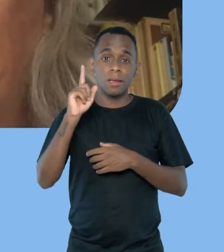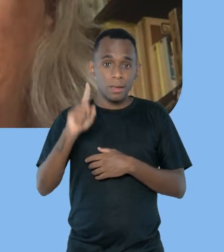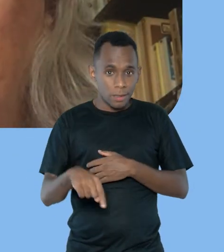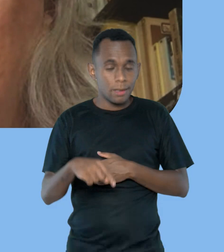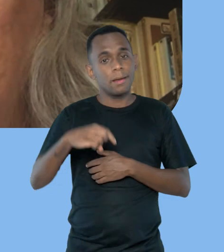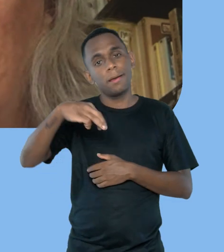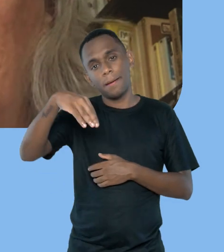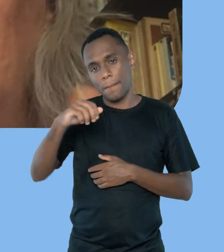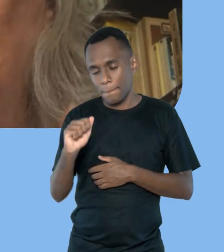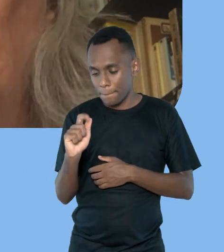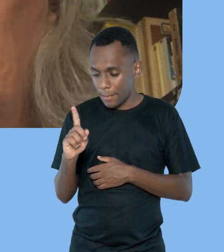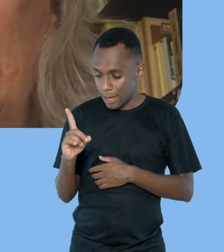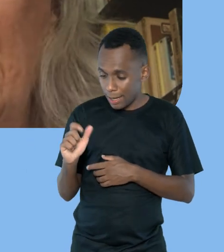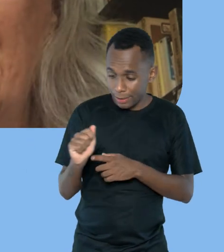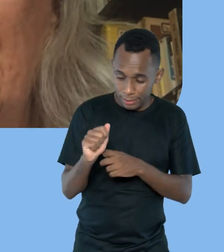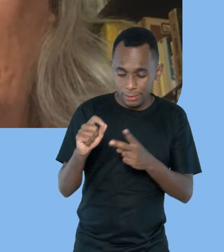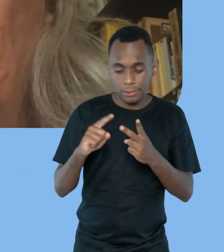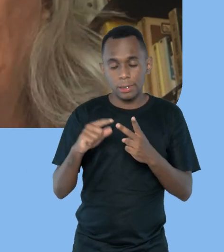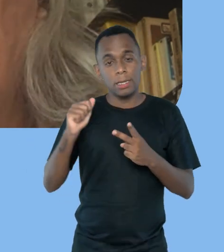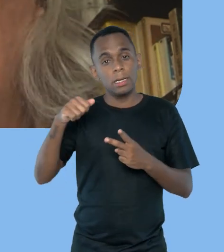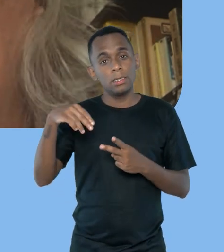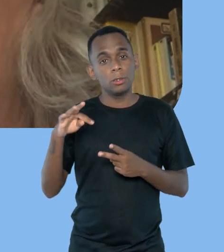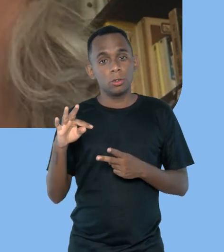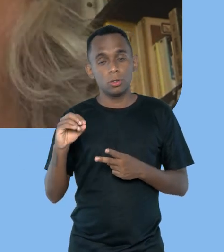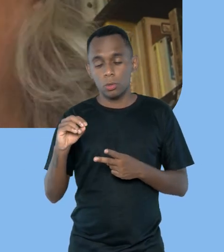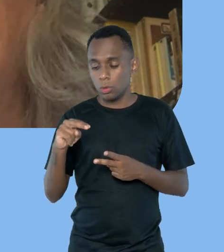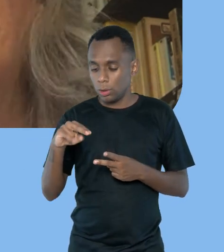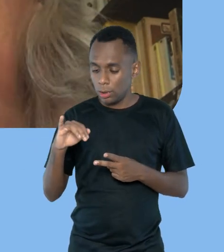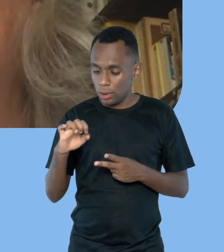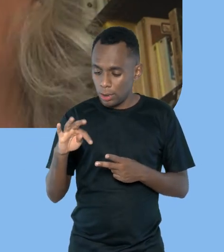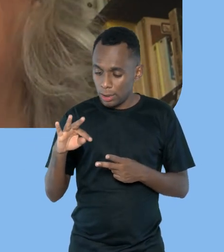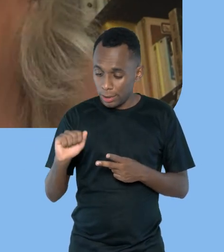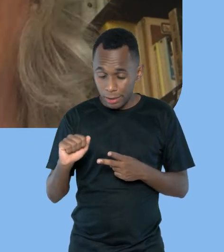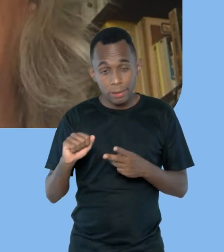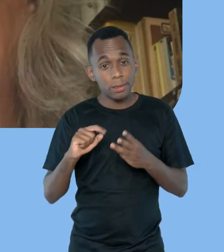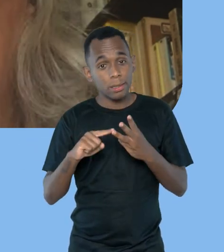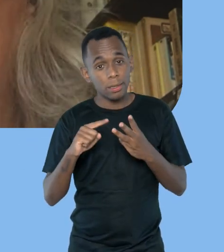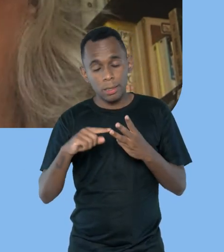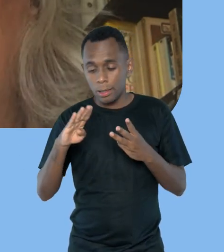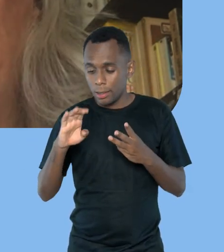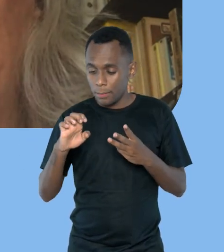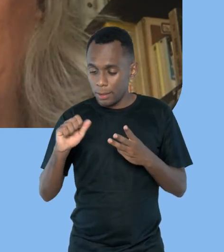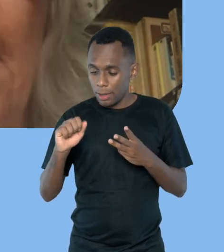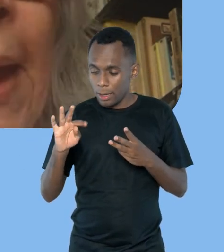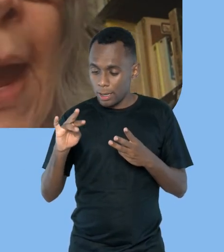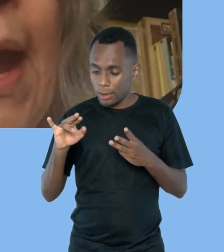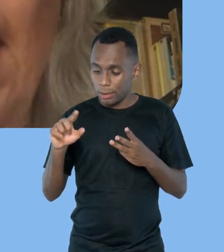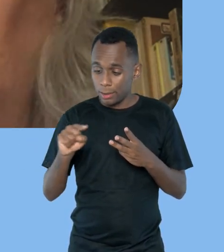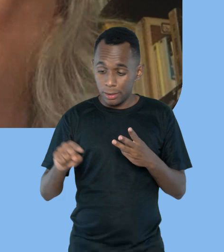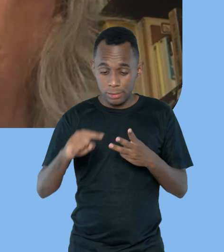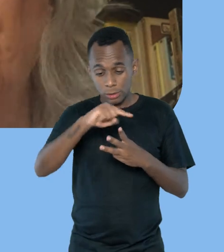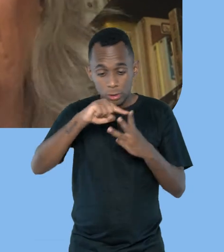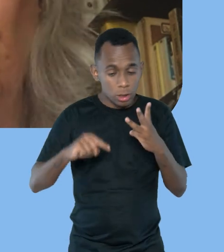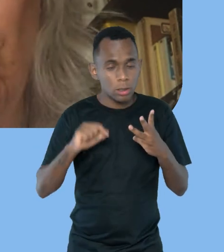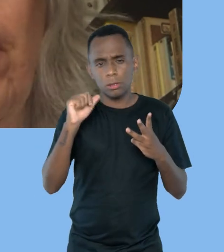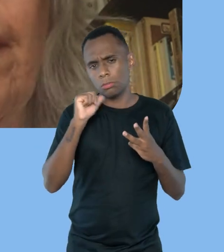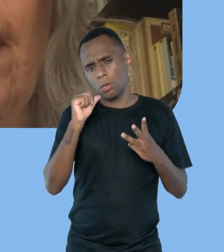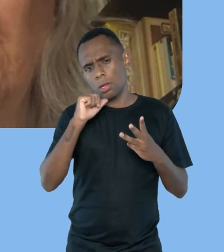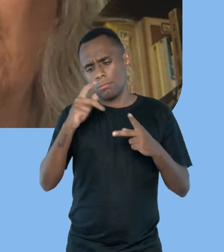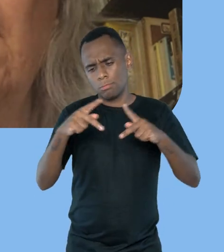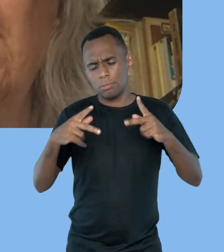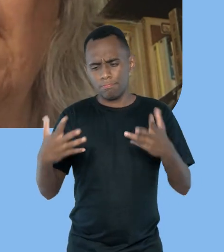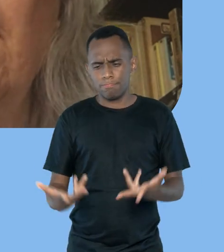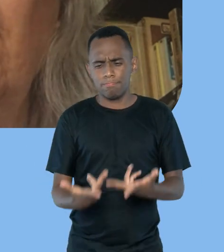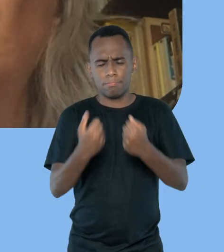a Magda, a Antonieta e a professora Beatriz Alvarenga. Alguns